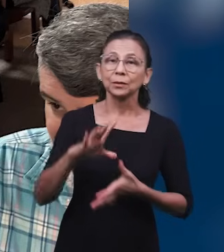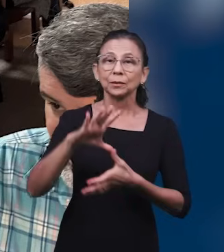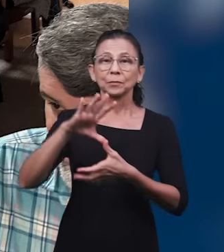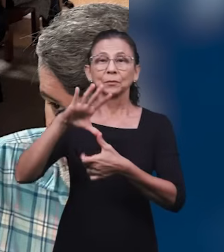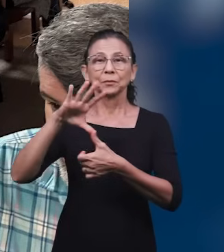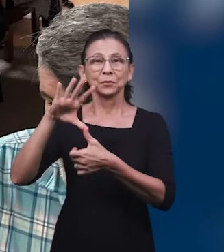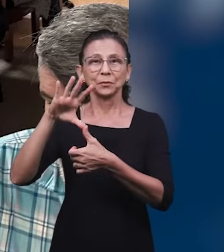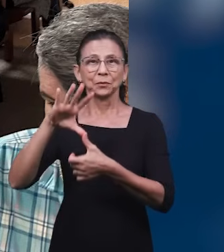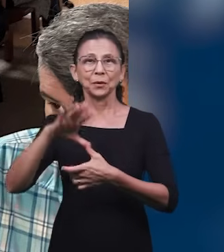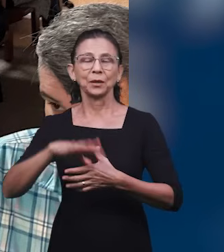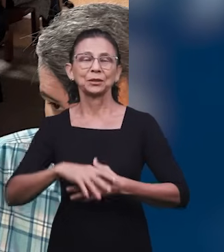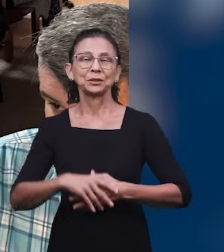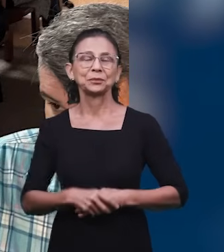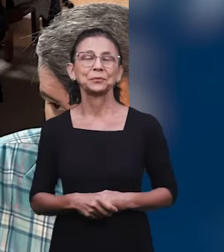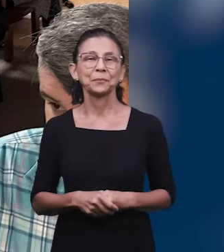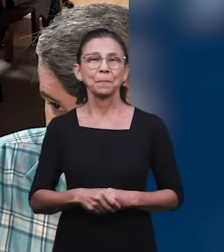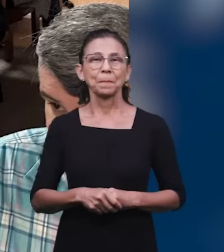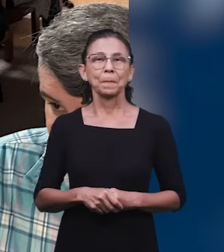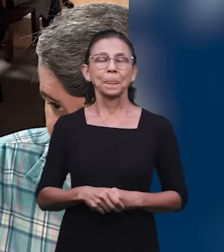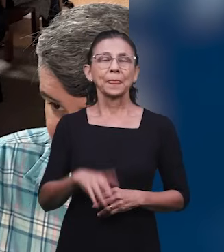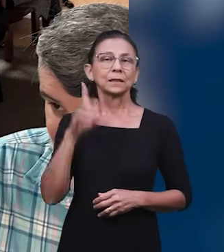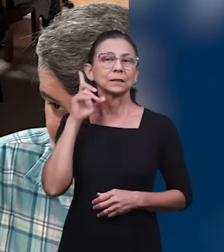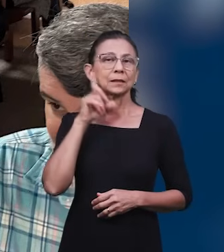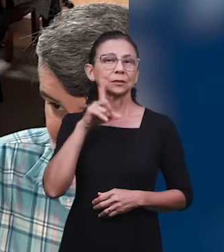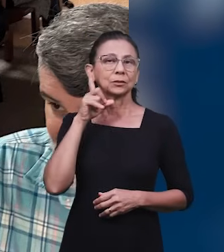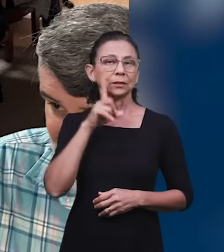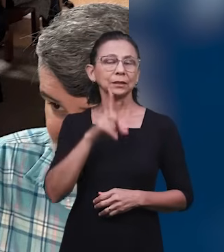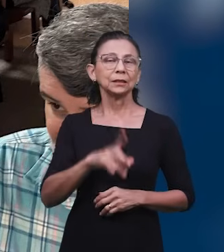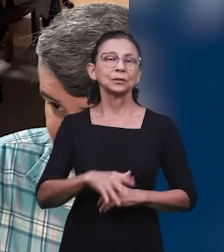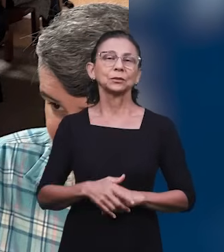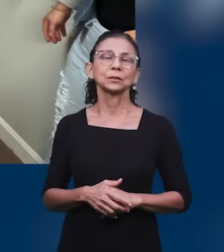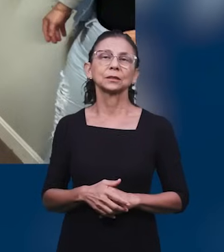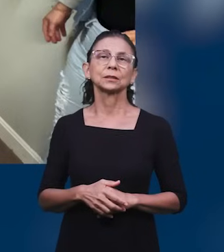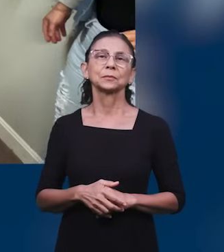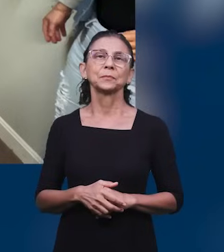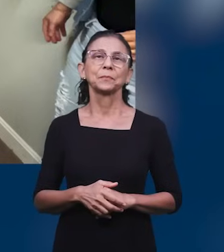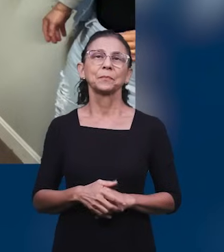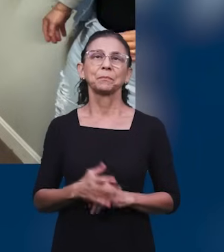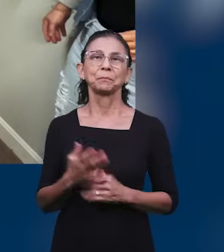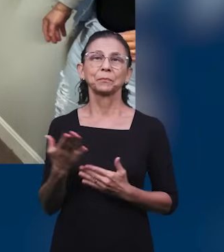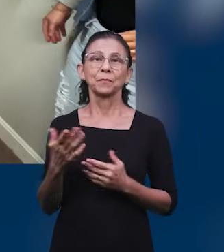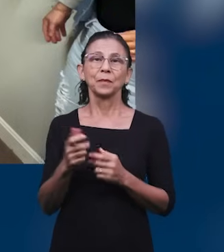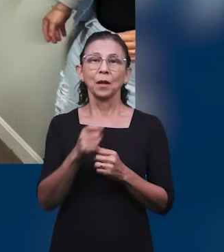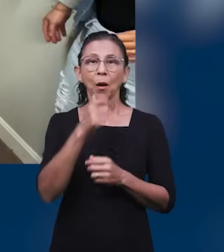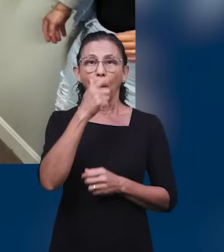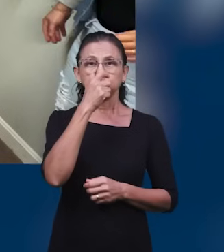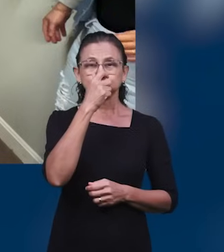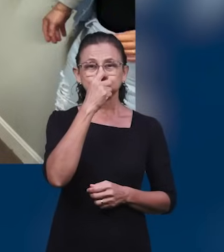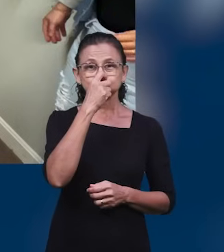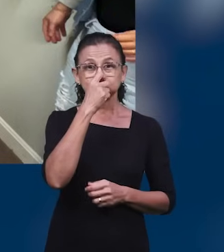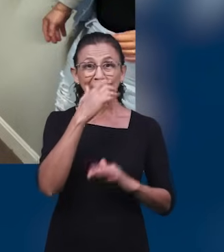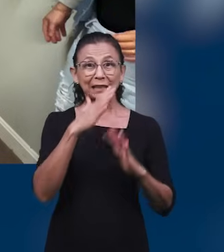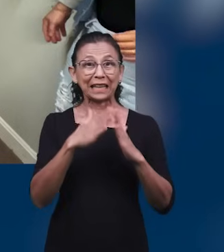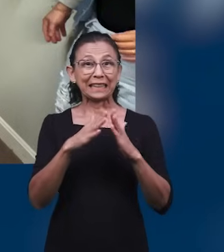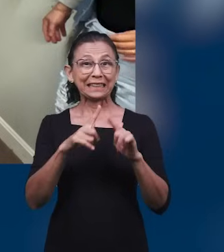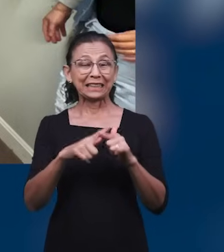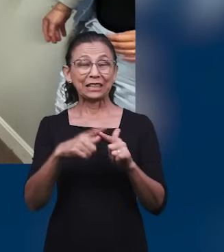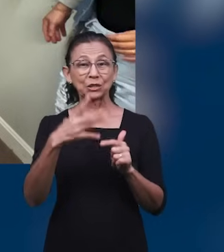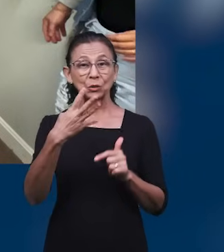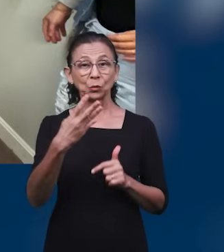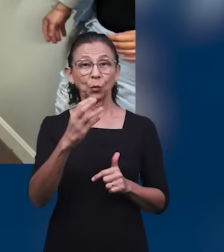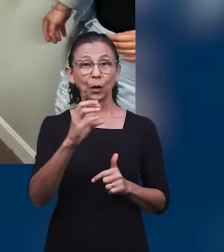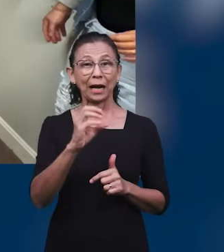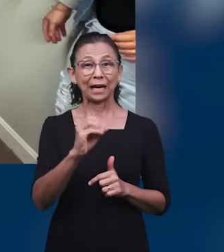América do Norte. Em Massachusetts, nos Estados Unidos, a ICM Worcester ficou superlotada, com mais de